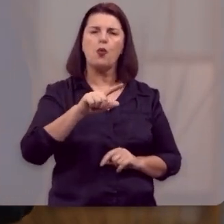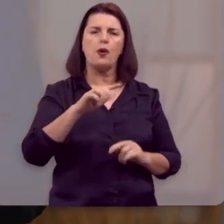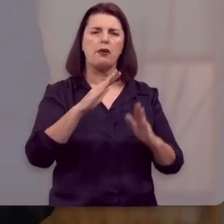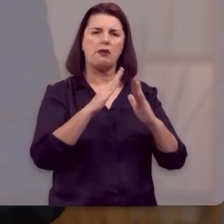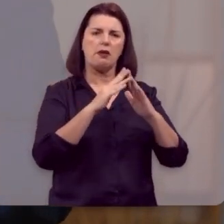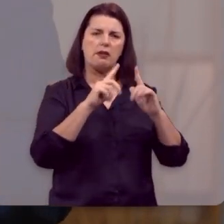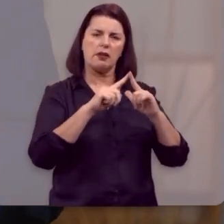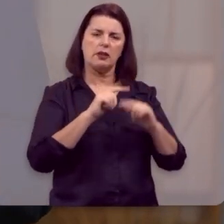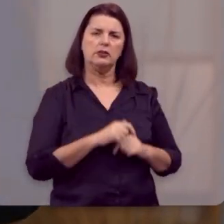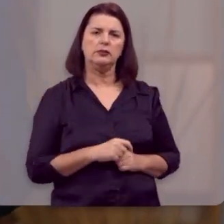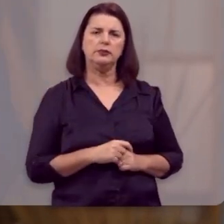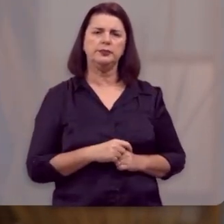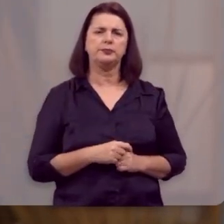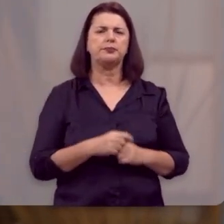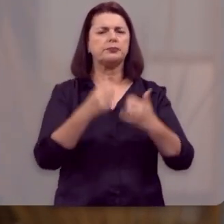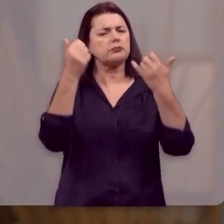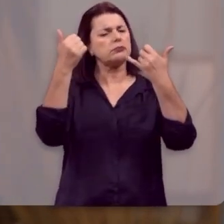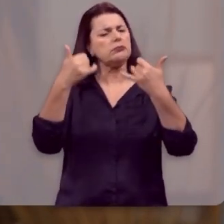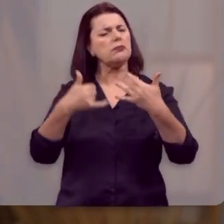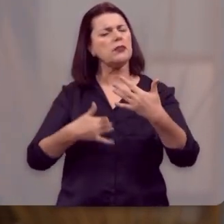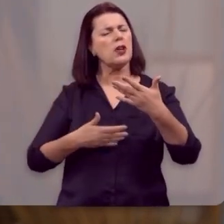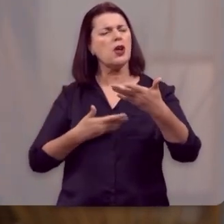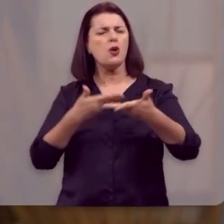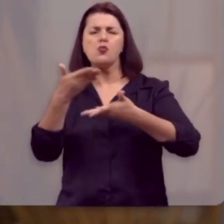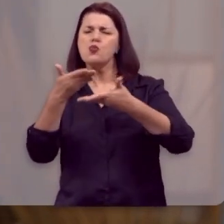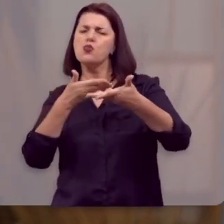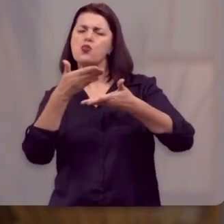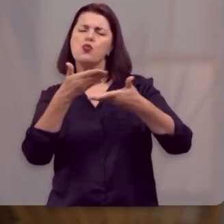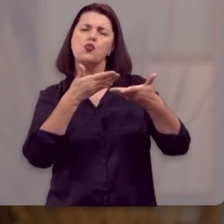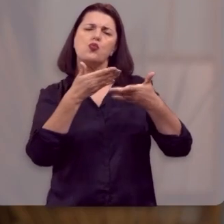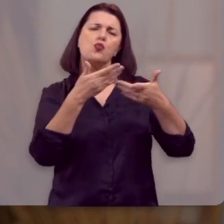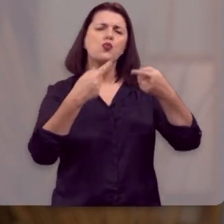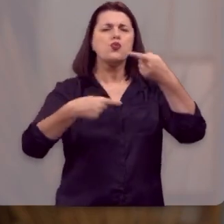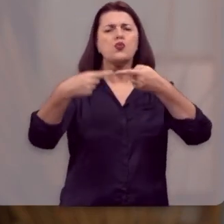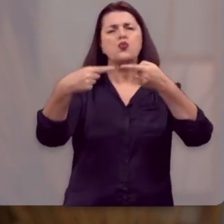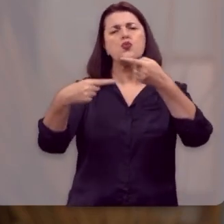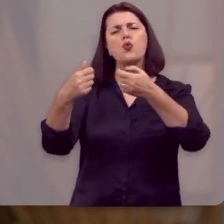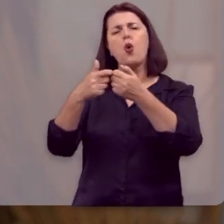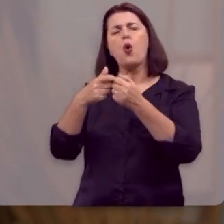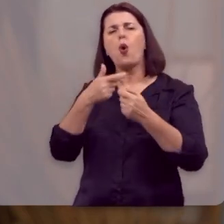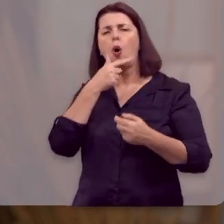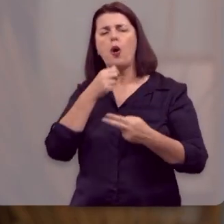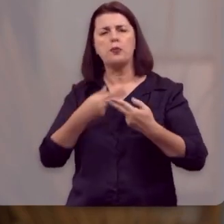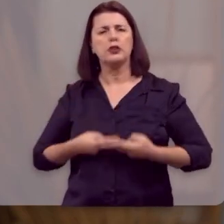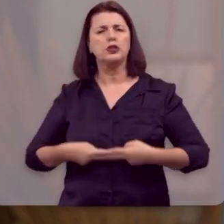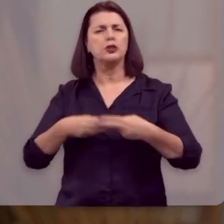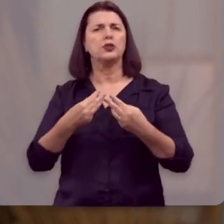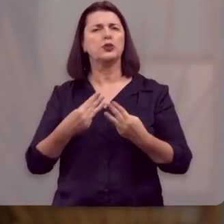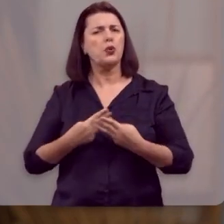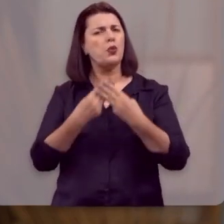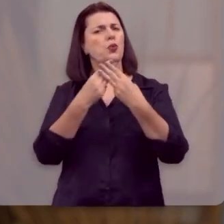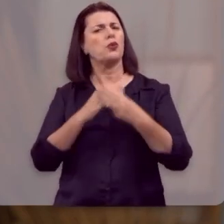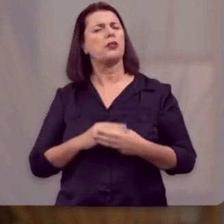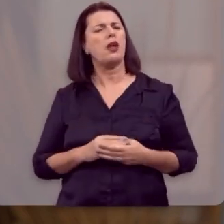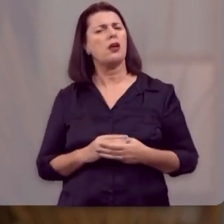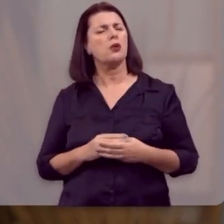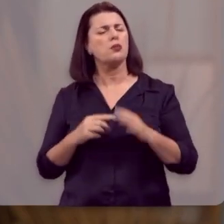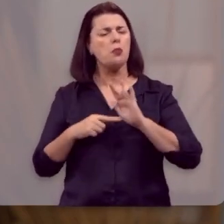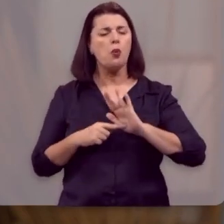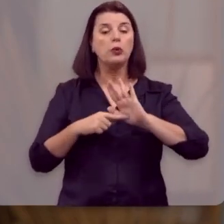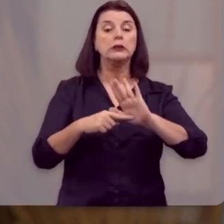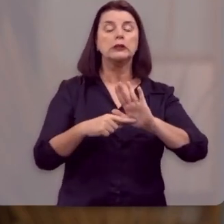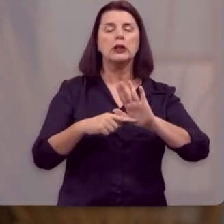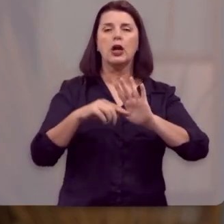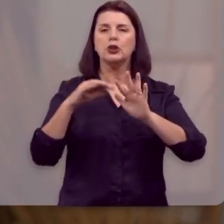sinagoga para dissertar e arrazoar com aqueles judeus e prosélitos, mostrando que